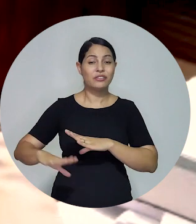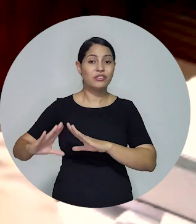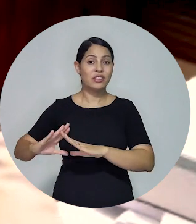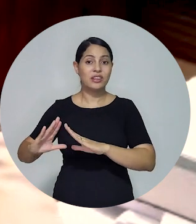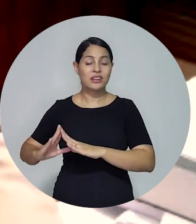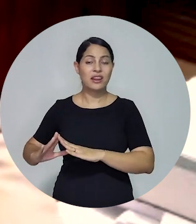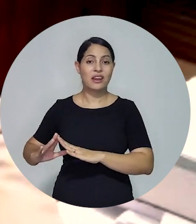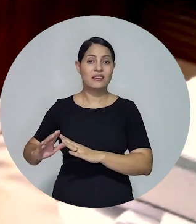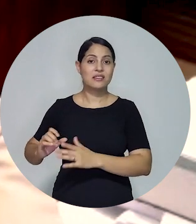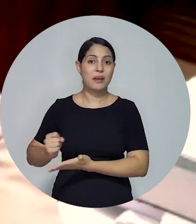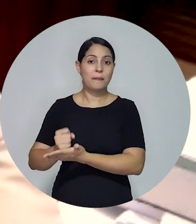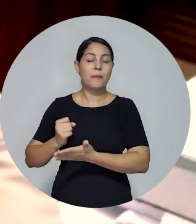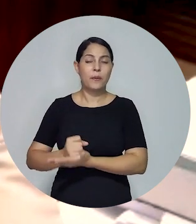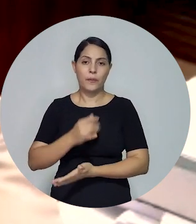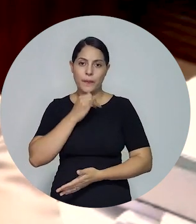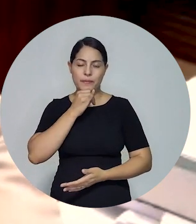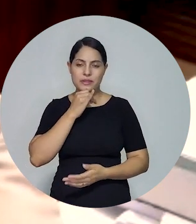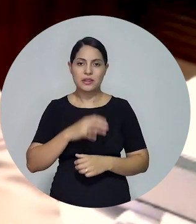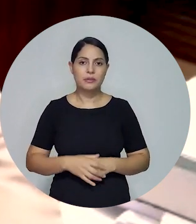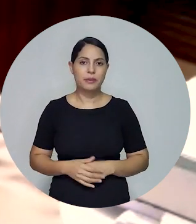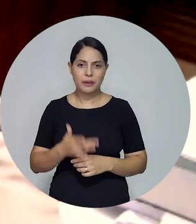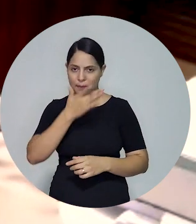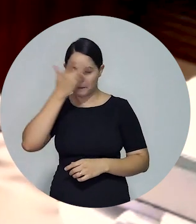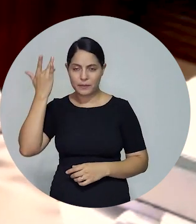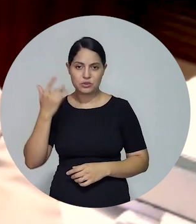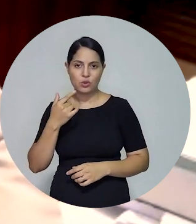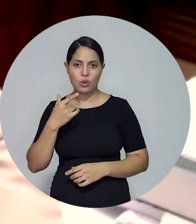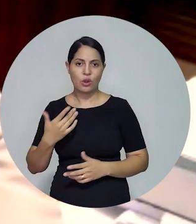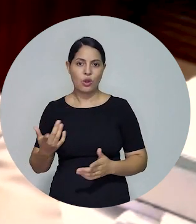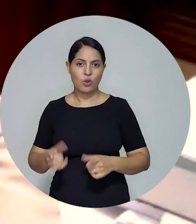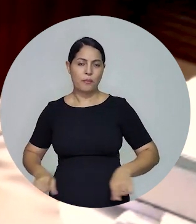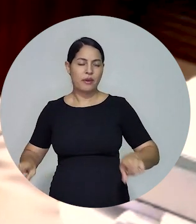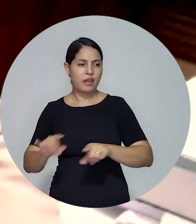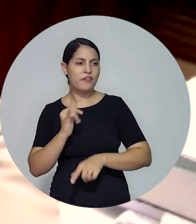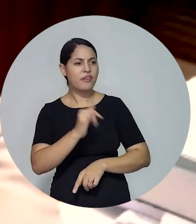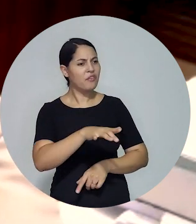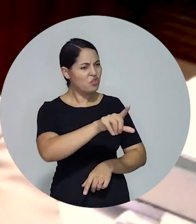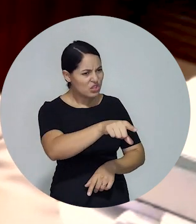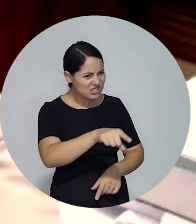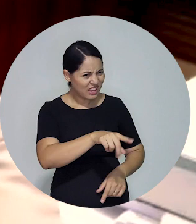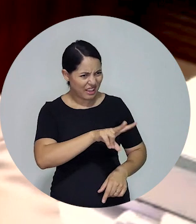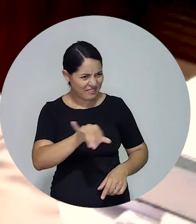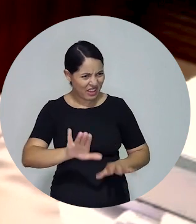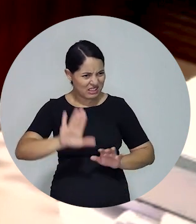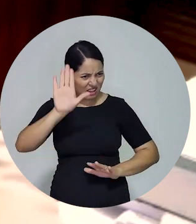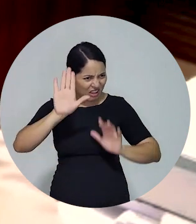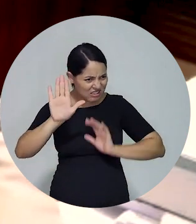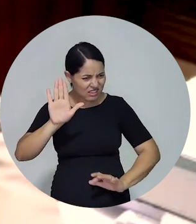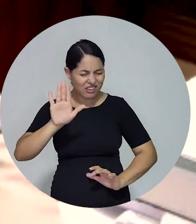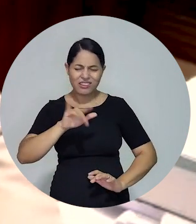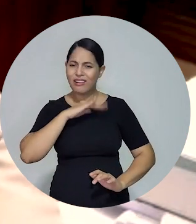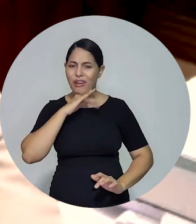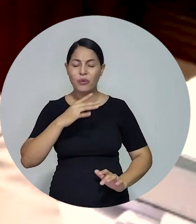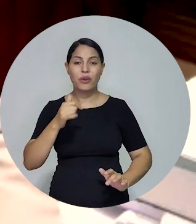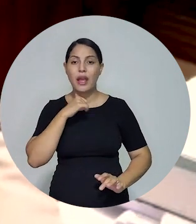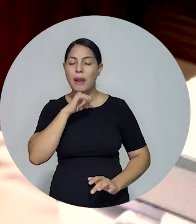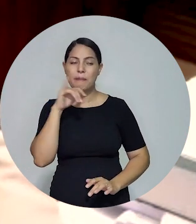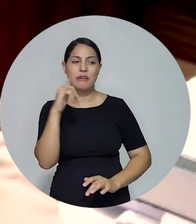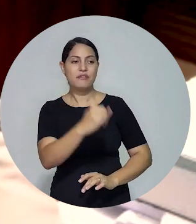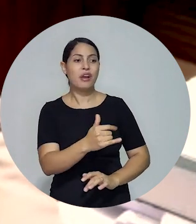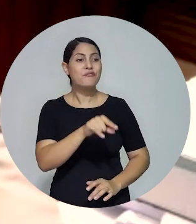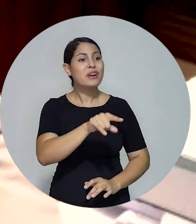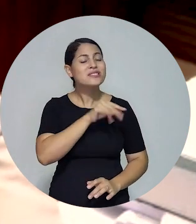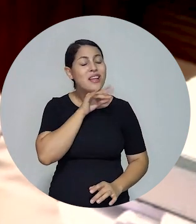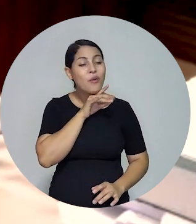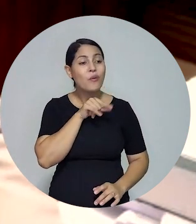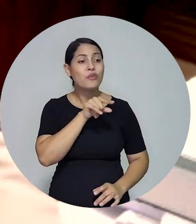de redes de apoio, que muitas vezes começa na própria casa, né? É o próprio companheiro, a mãe, a família que fala, não se candidate, isso vai ser